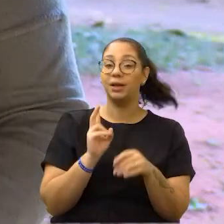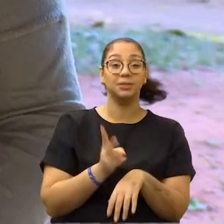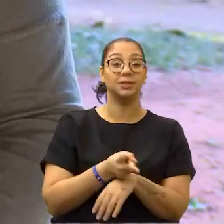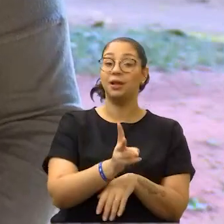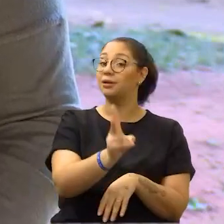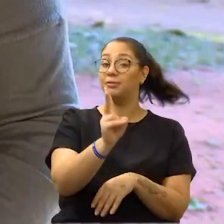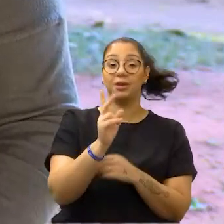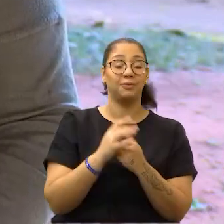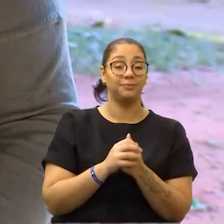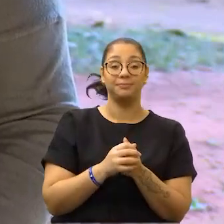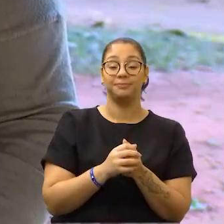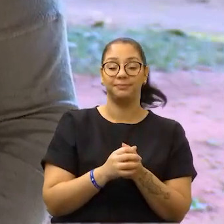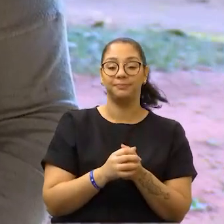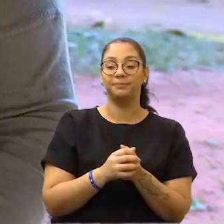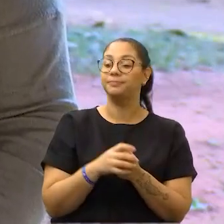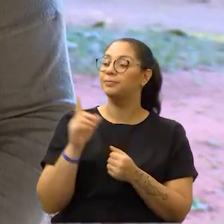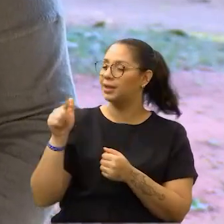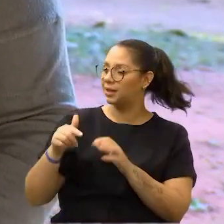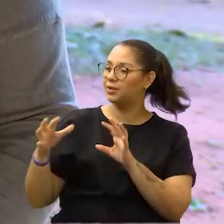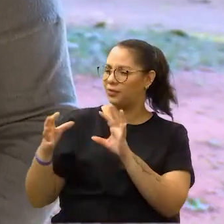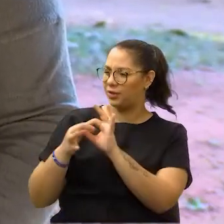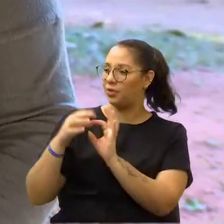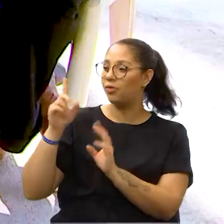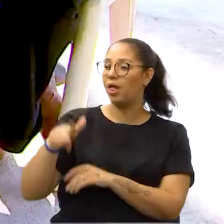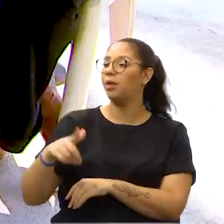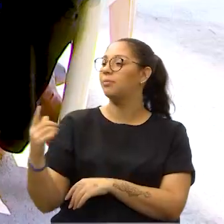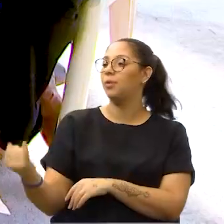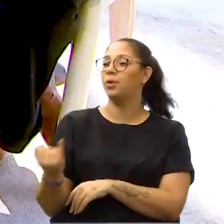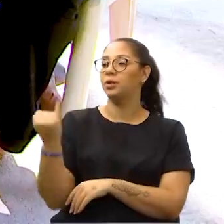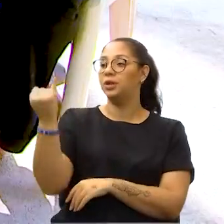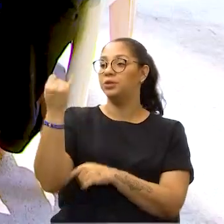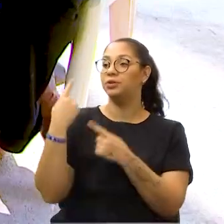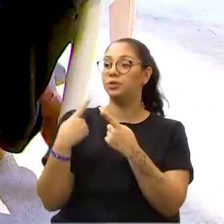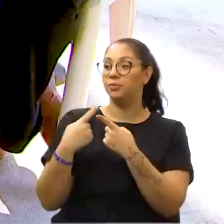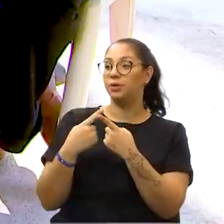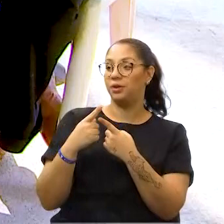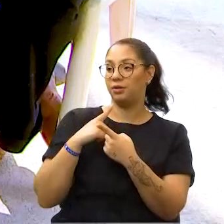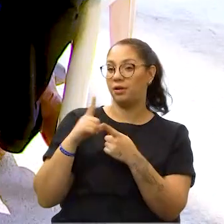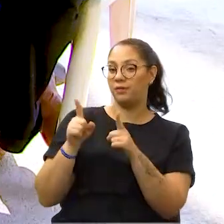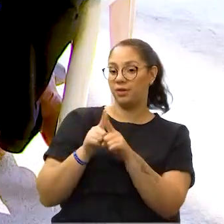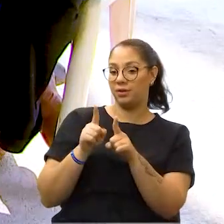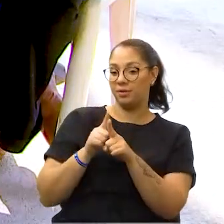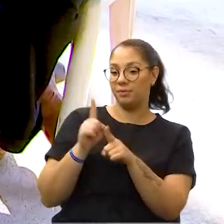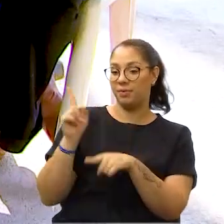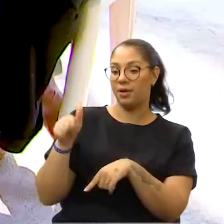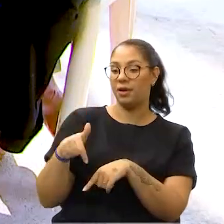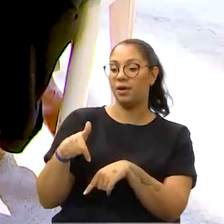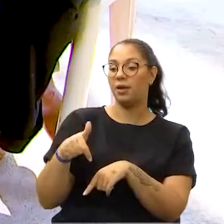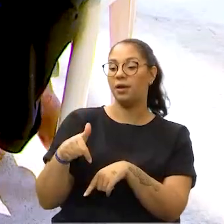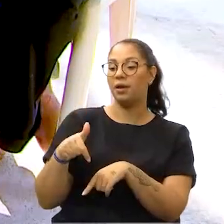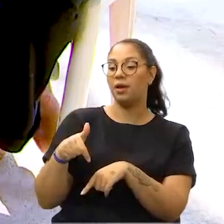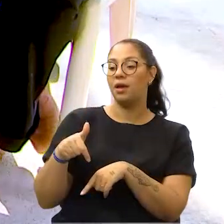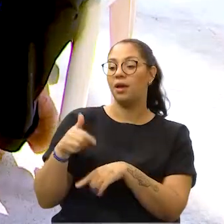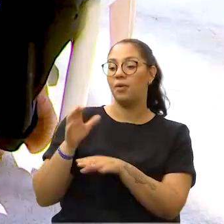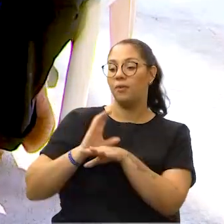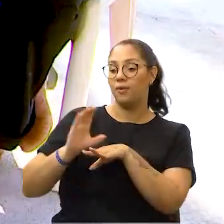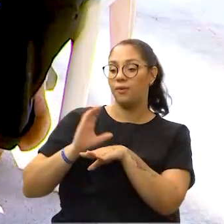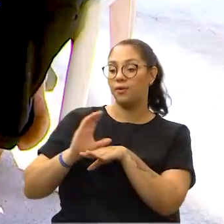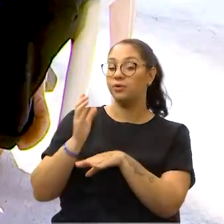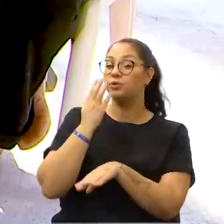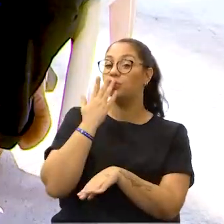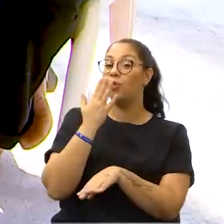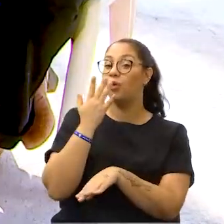vínculo para sempre, assim, né? Esse vínculo é muito importante, porque a gente teve também um curso